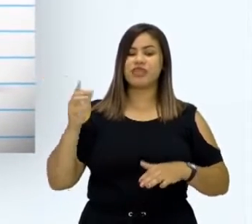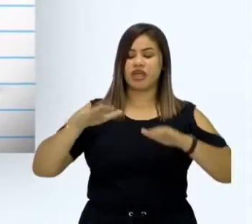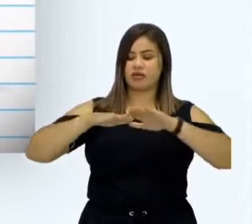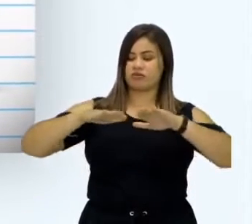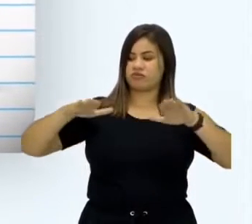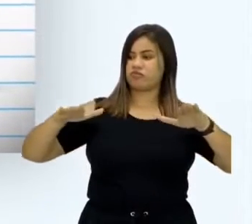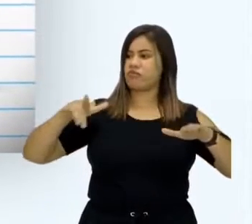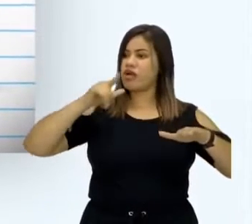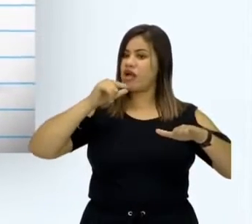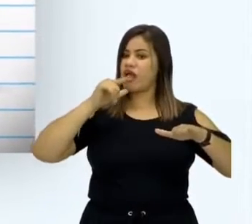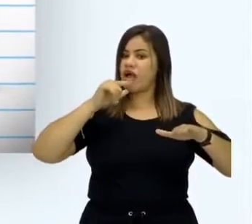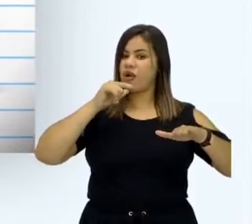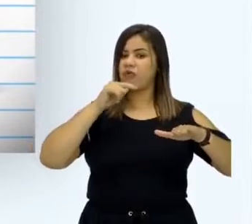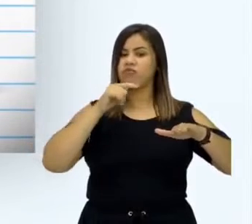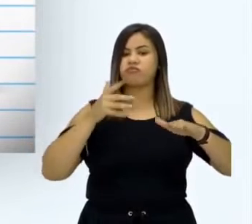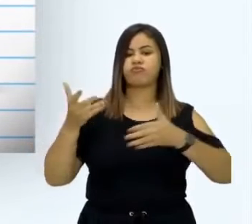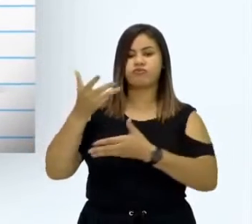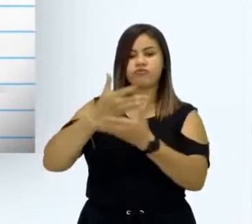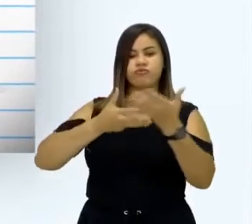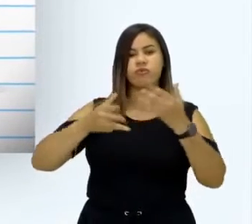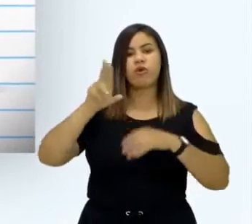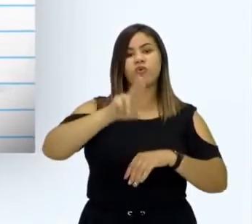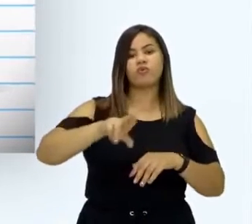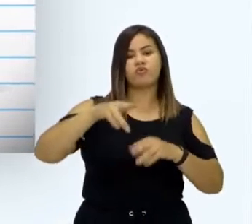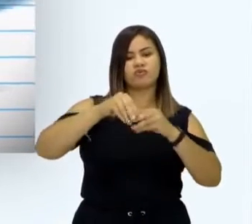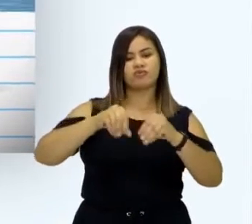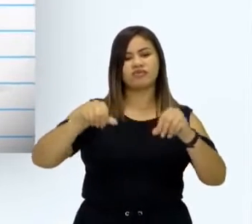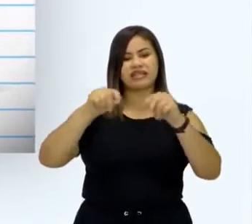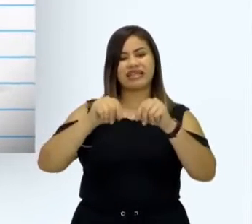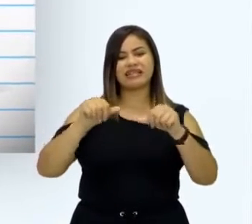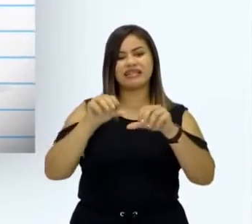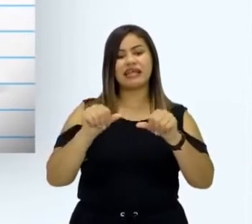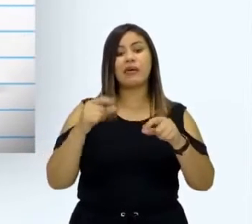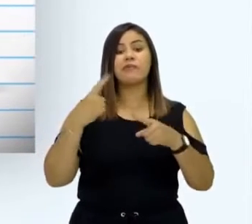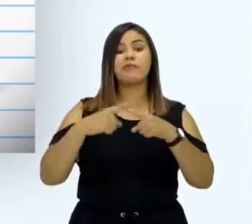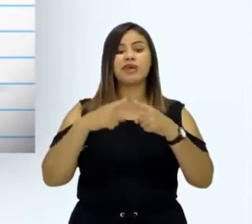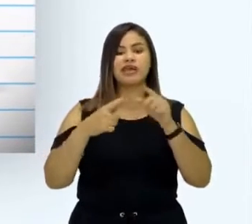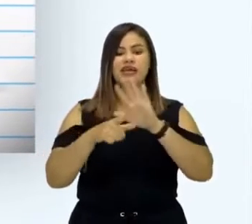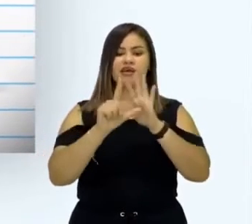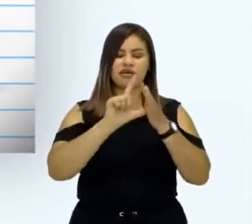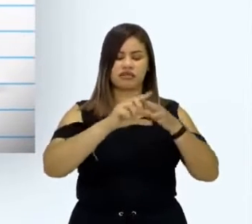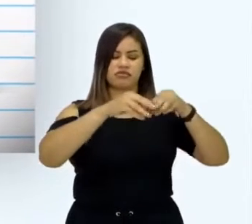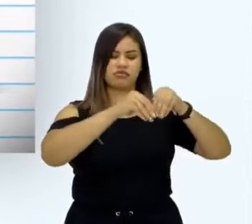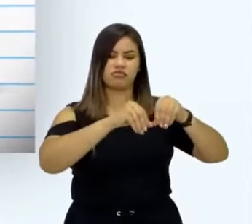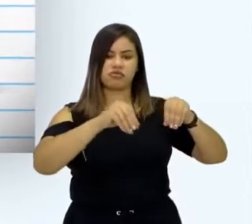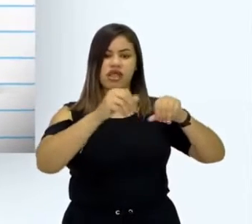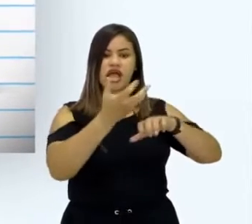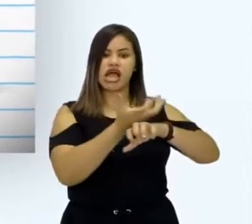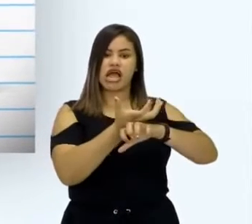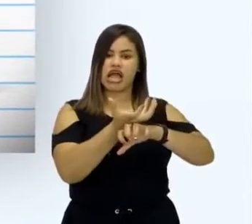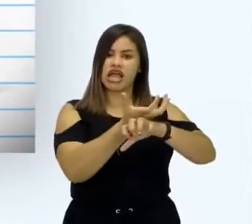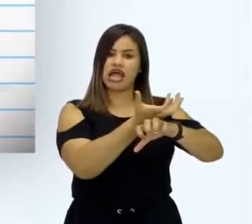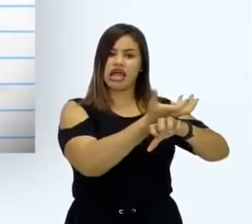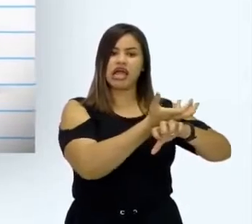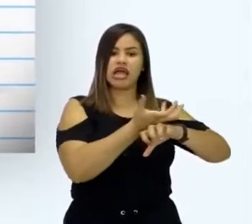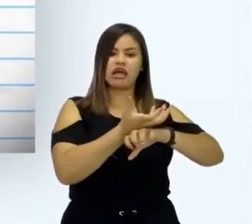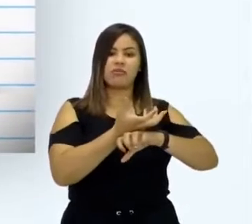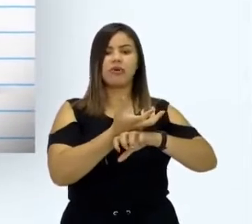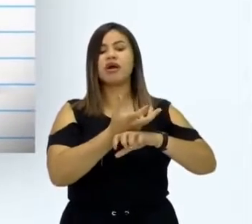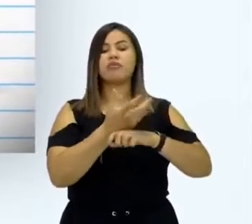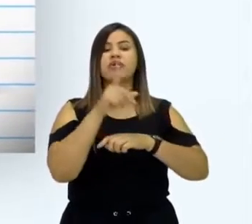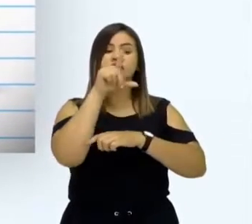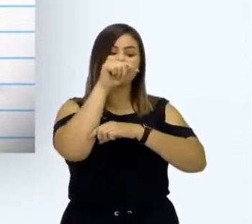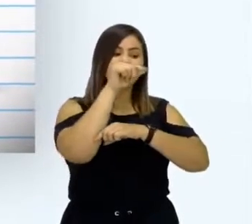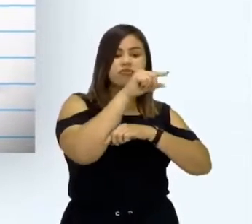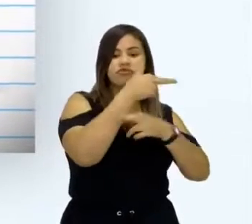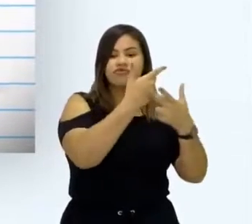amigos, temos uma mudança na cobertura e no uso dessa terra. Afinal, antes tínhamos uma cobertura dominada por grama e usada como habitat de pequenos